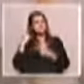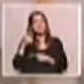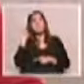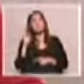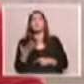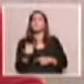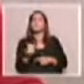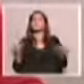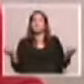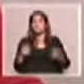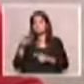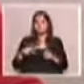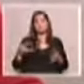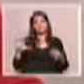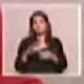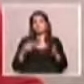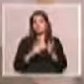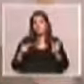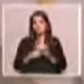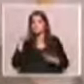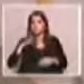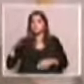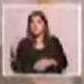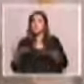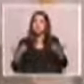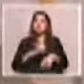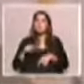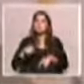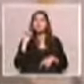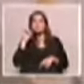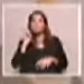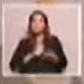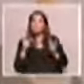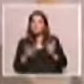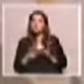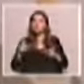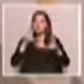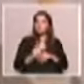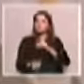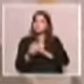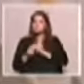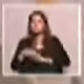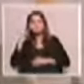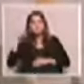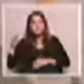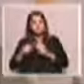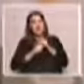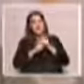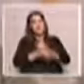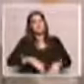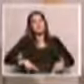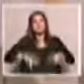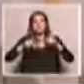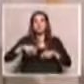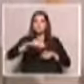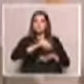pessoas ligadas muito à tecnologia, à inovação e à ciência. E por isso é que é muito importante a tecnologia, a inovação e a ciência acompanharem a evolução dos territórios e